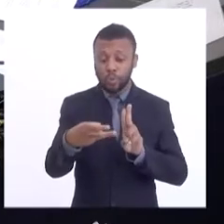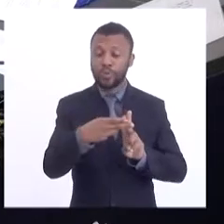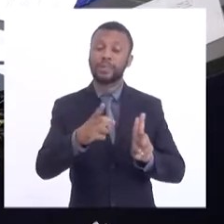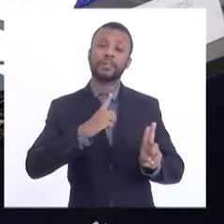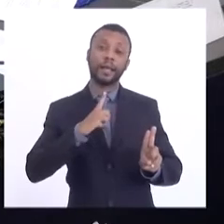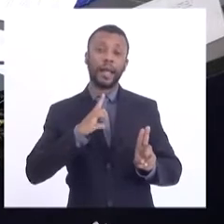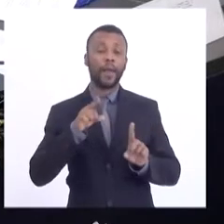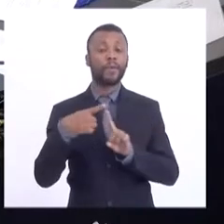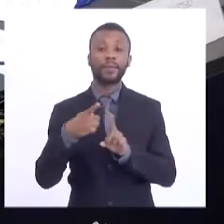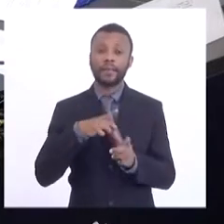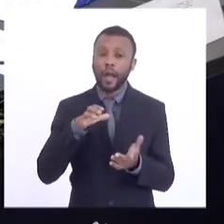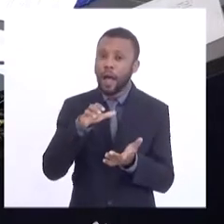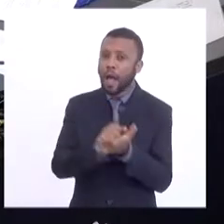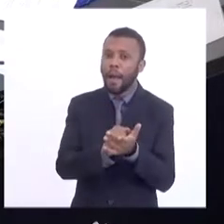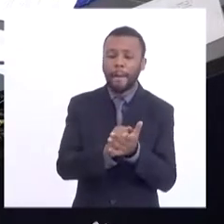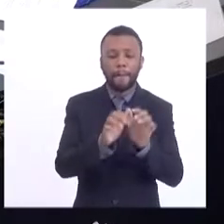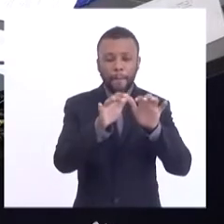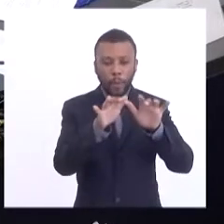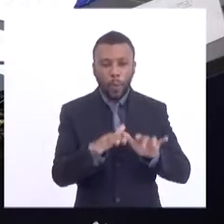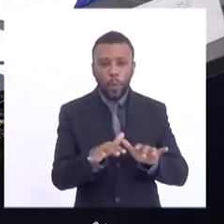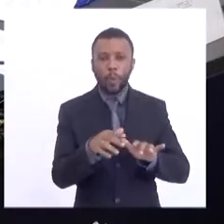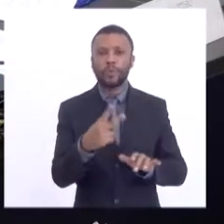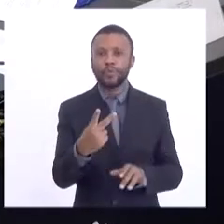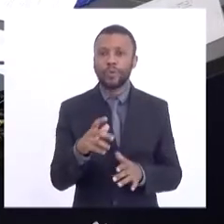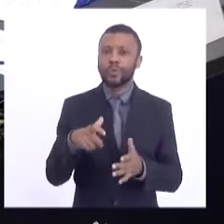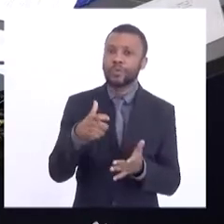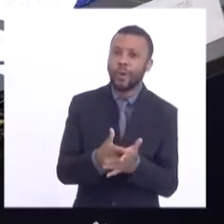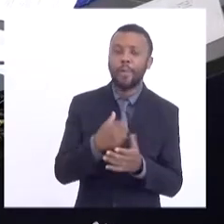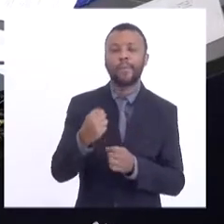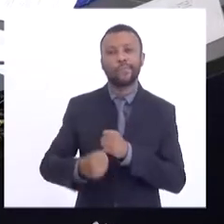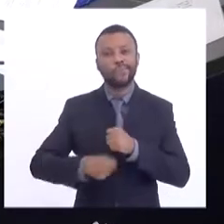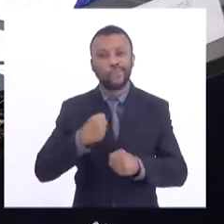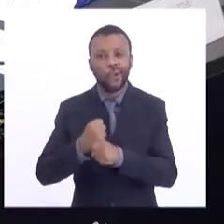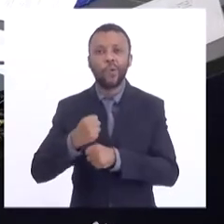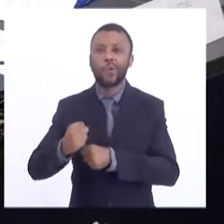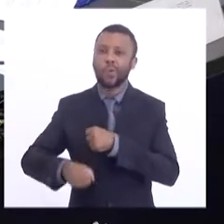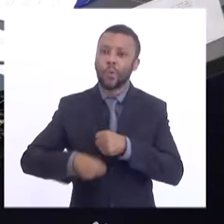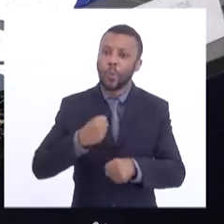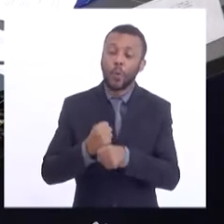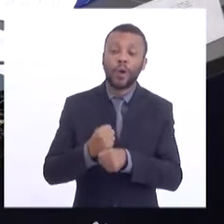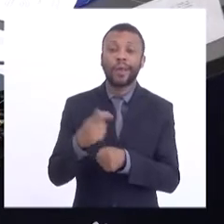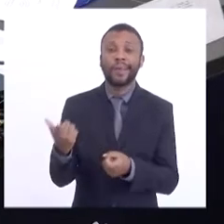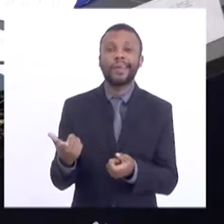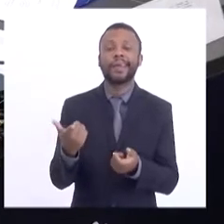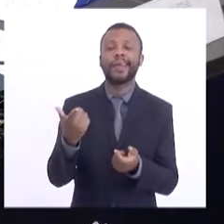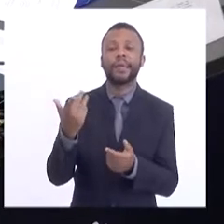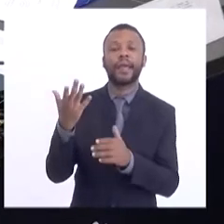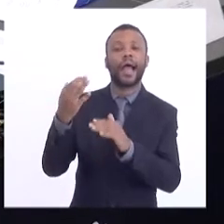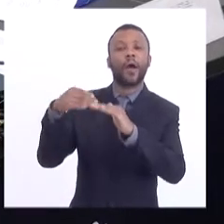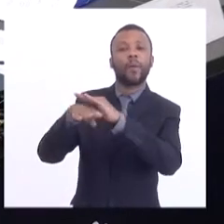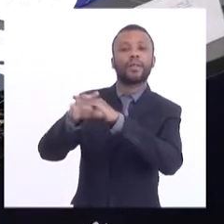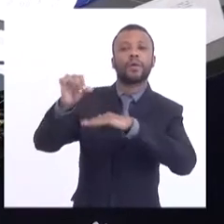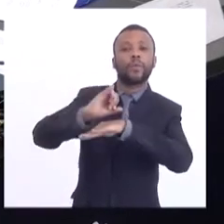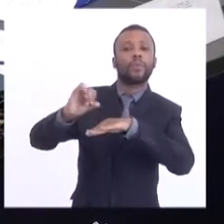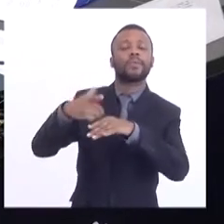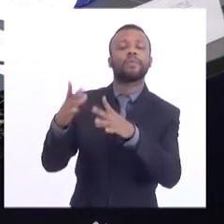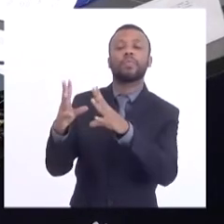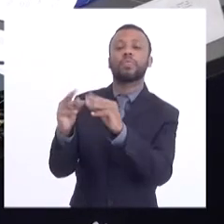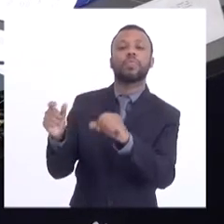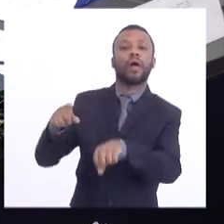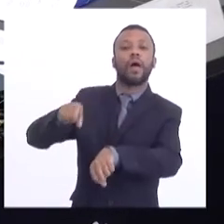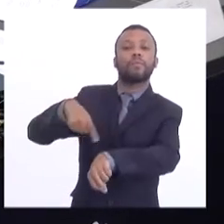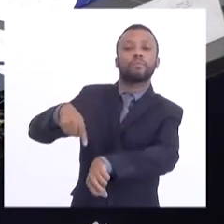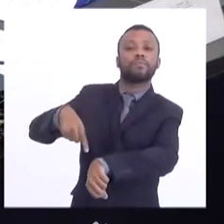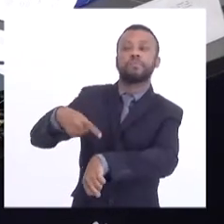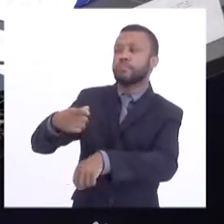porque tá tudo cadastrado as duas compras por ano EA dispensação não precisa ficar estragando os mexicanos depósito